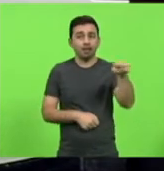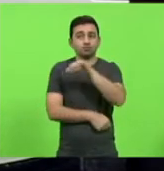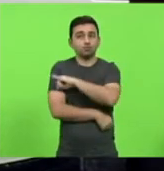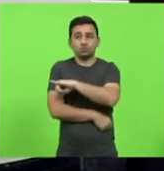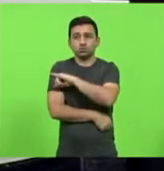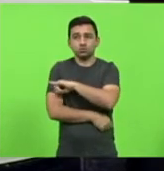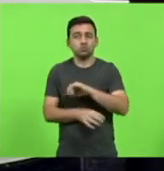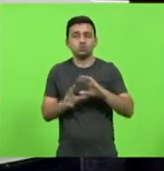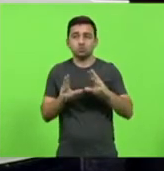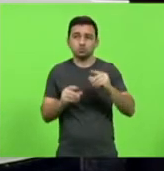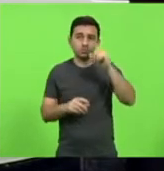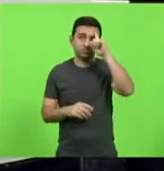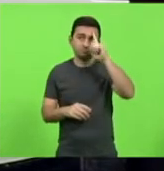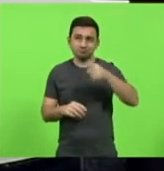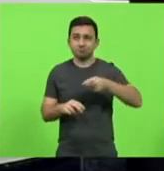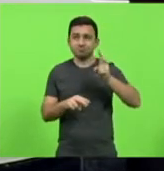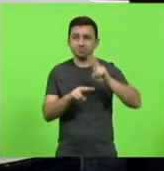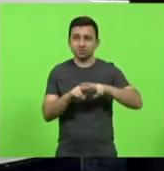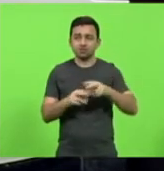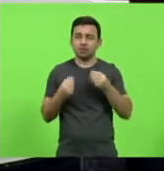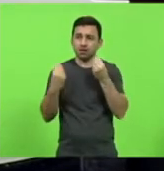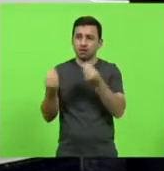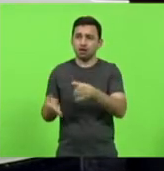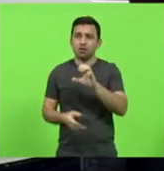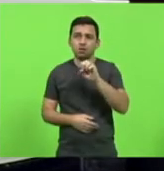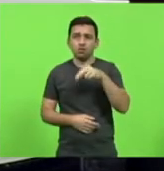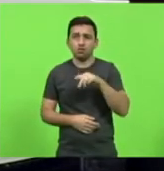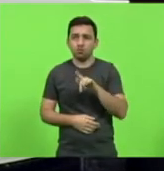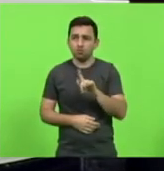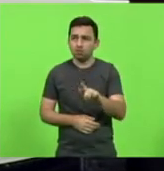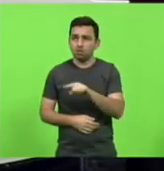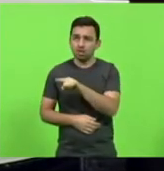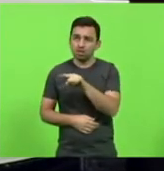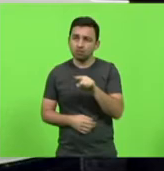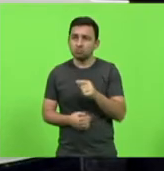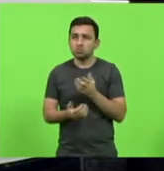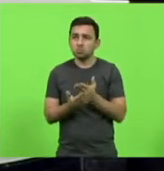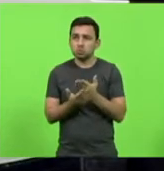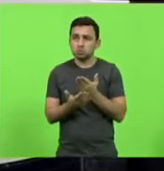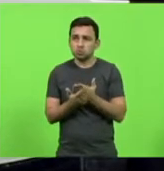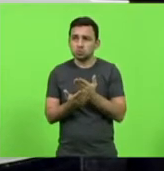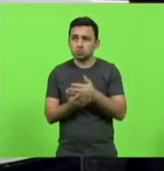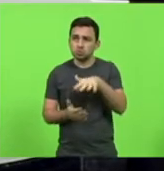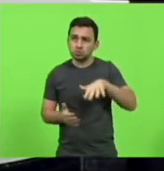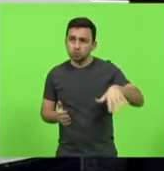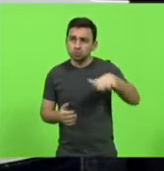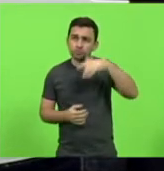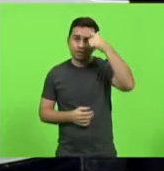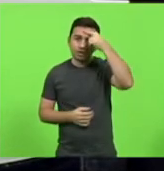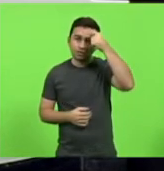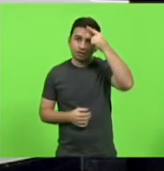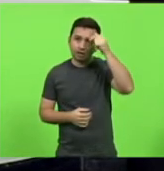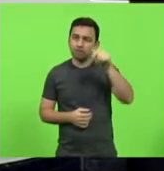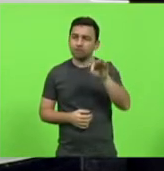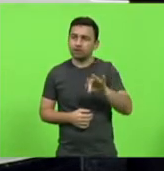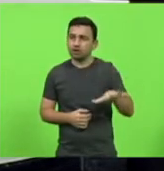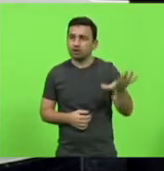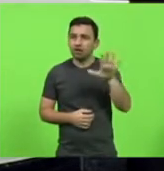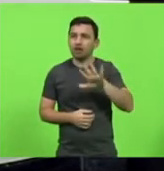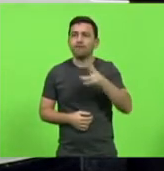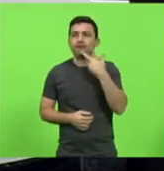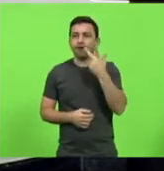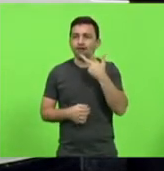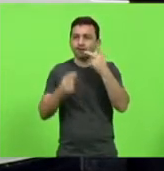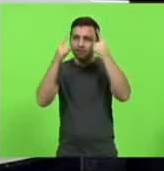prisão, entregar para as ONGs, para aqueles estudos das universidades federais que falam da